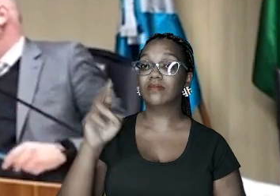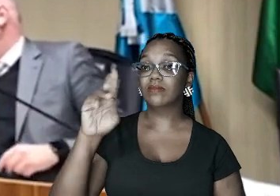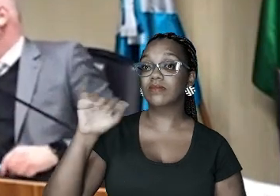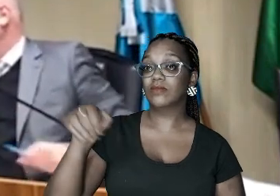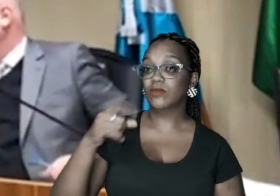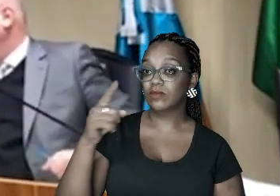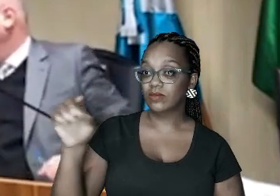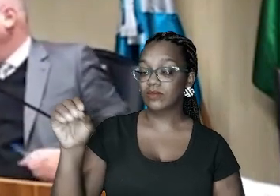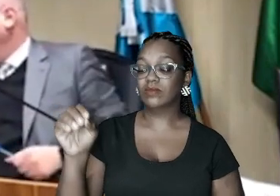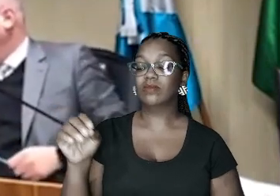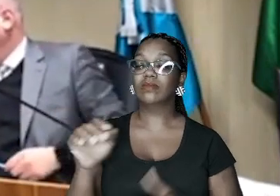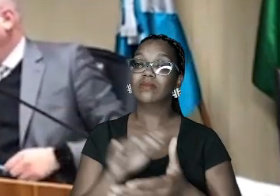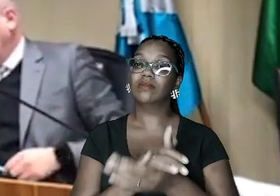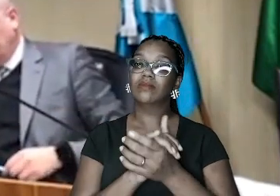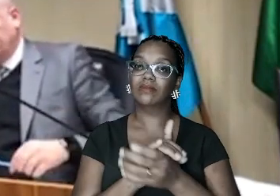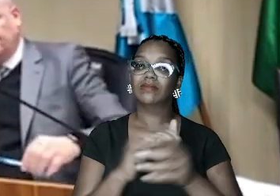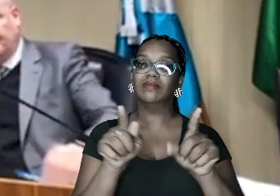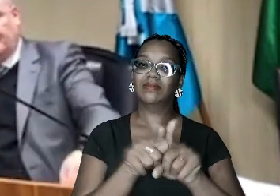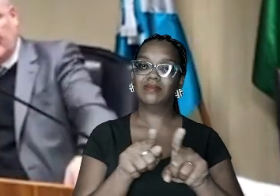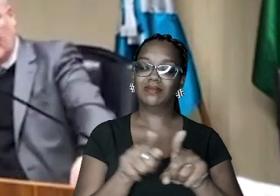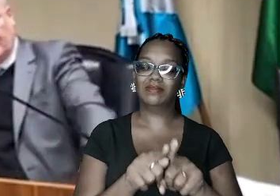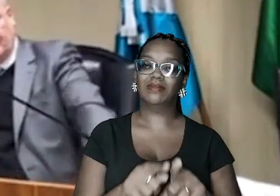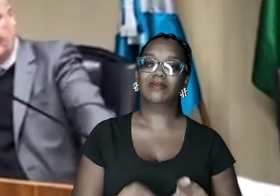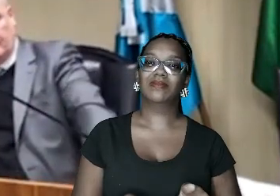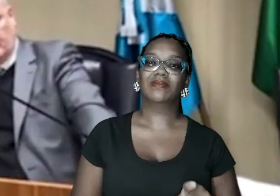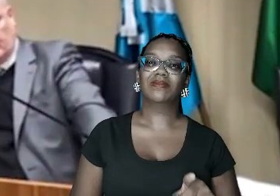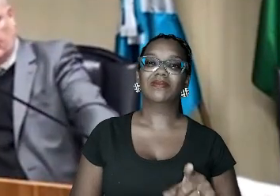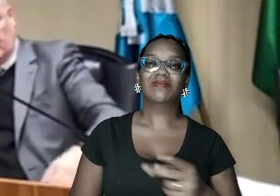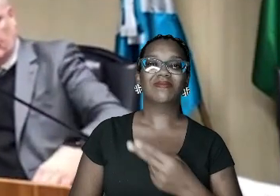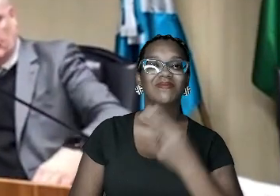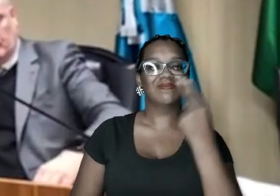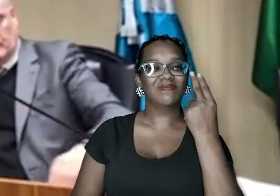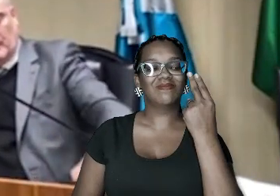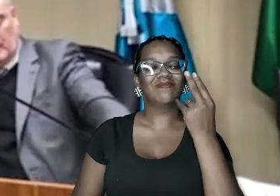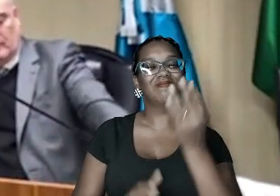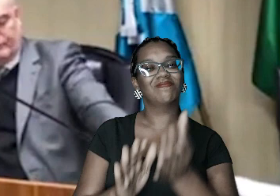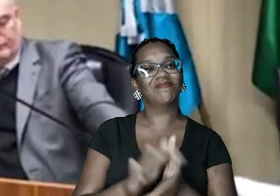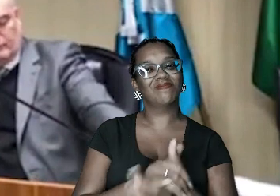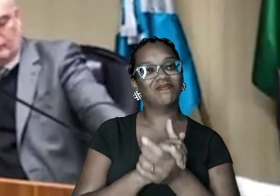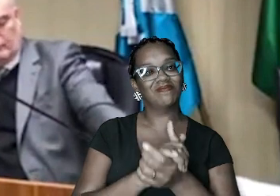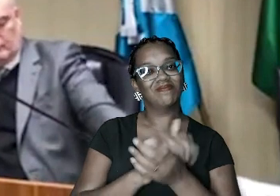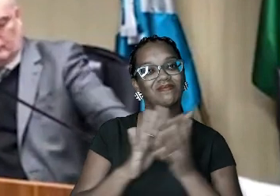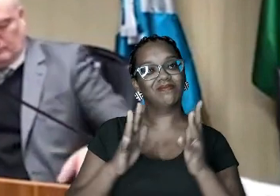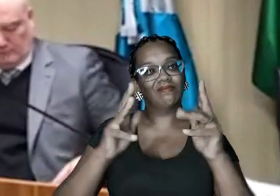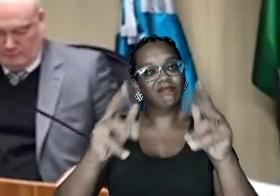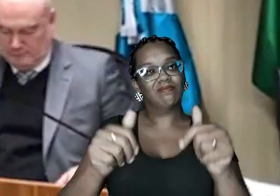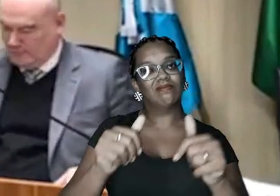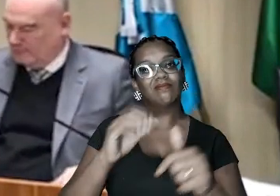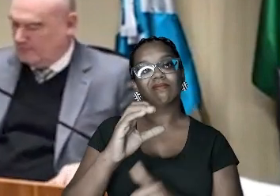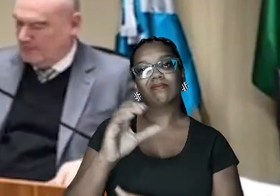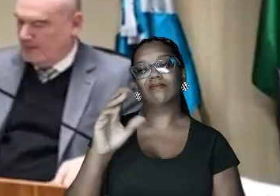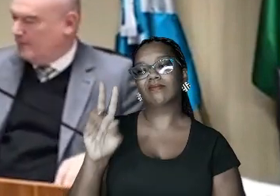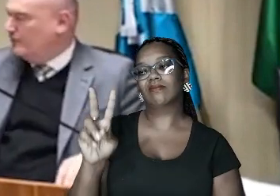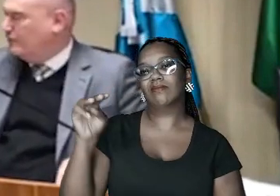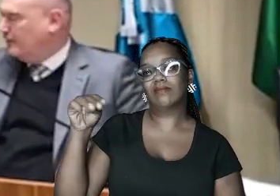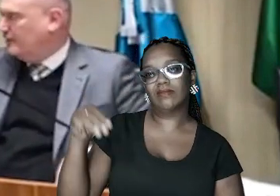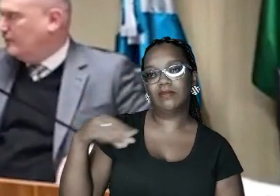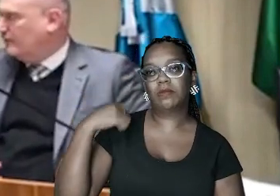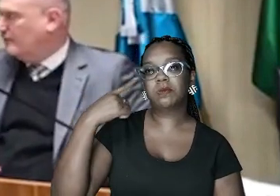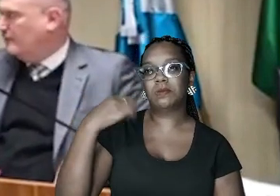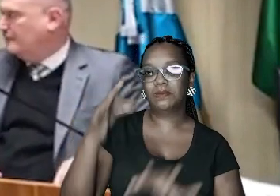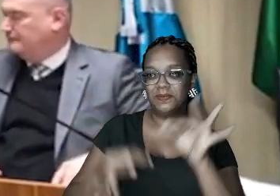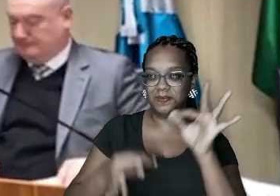cumprimento também em nome do qual faço o comprimento então todos da cvm da advocacia enfim